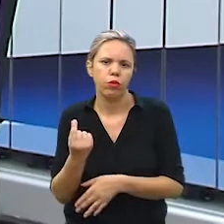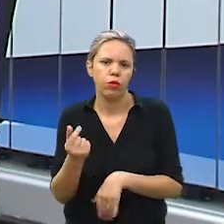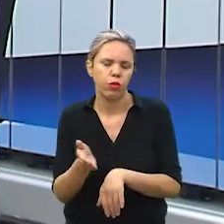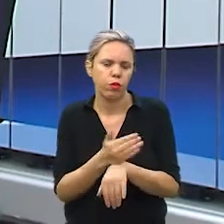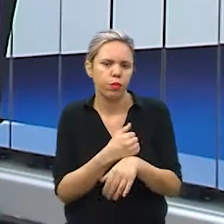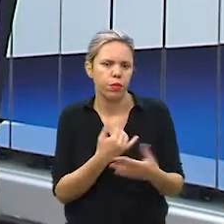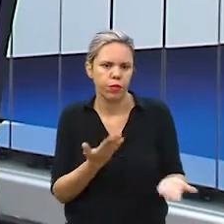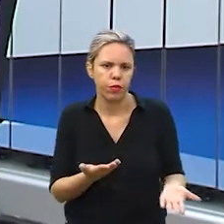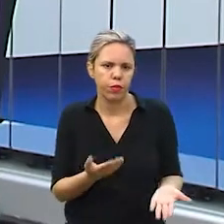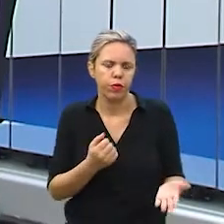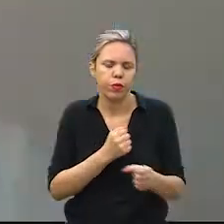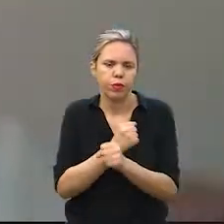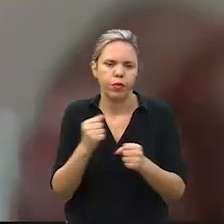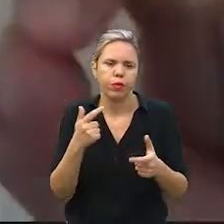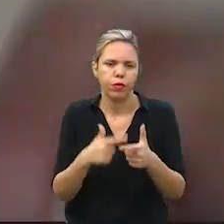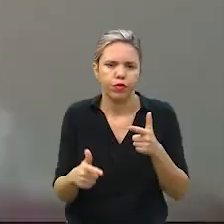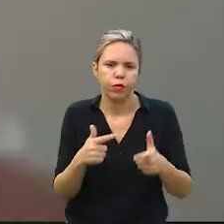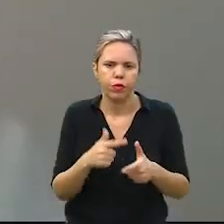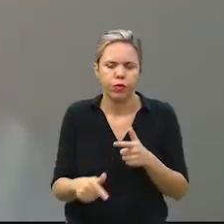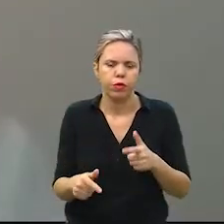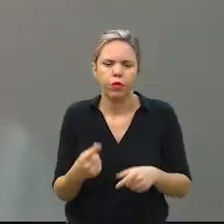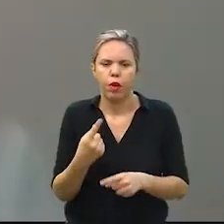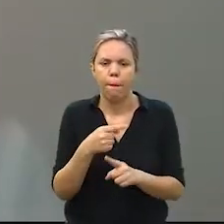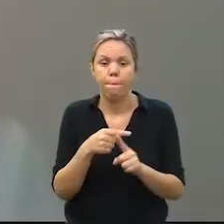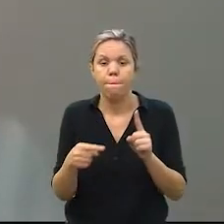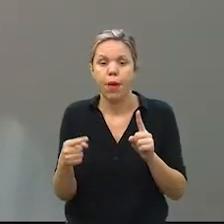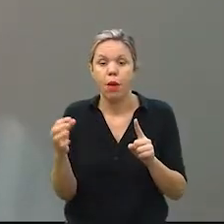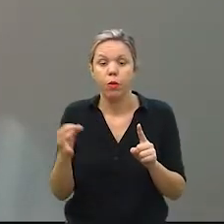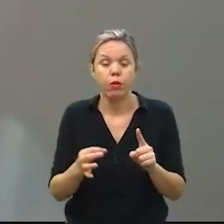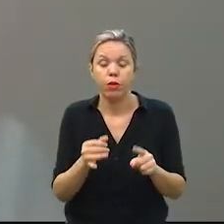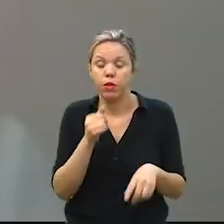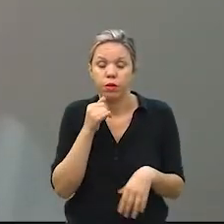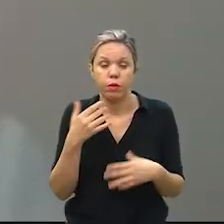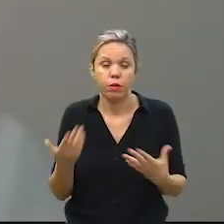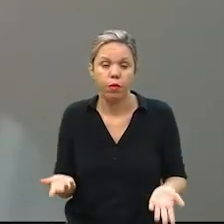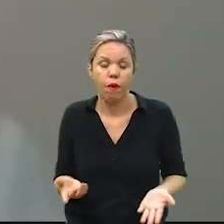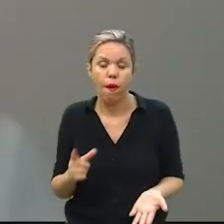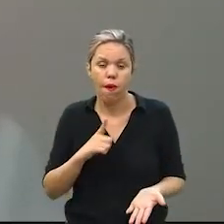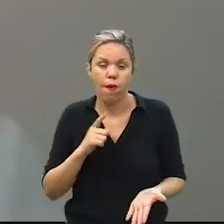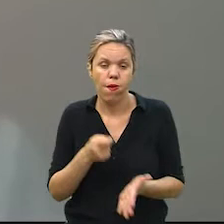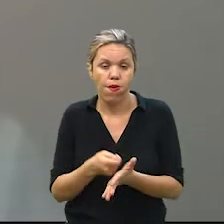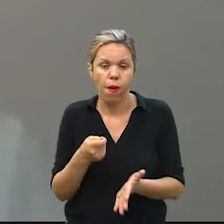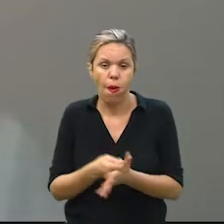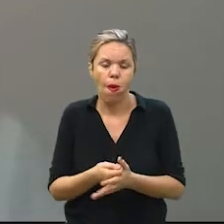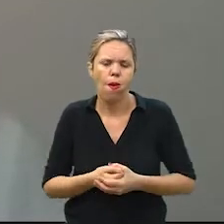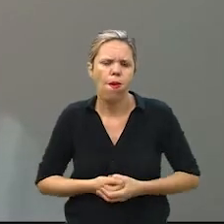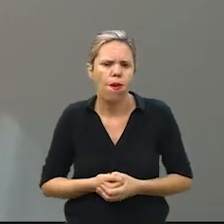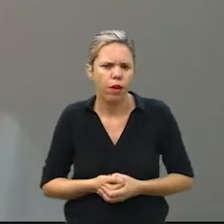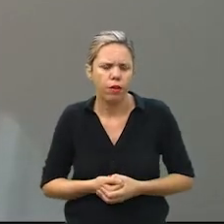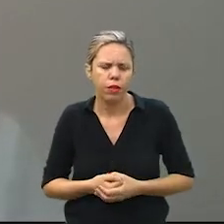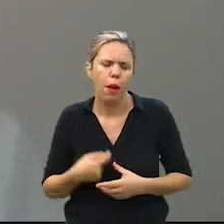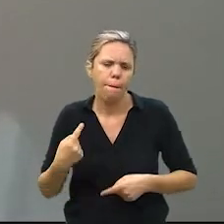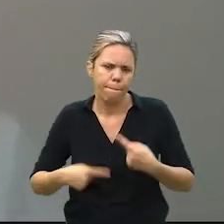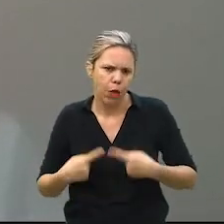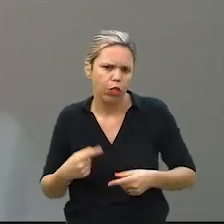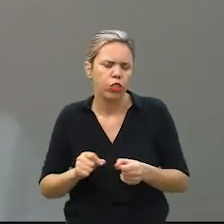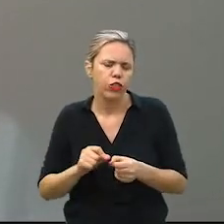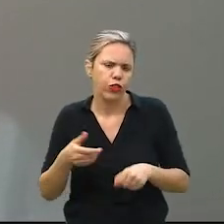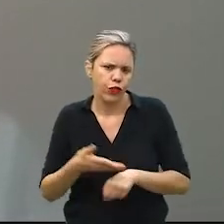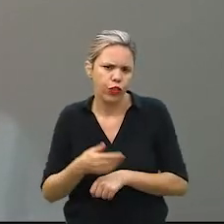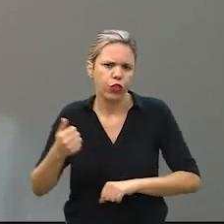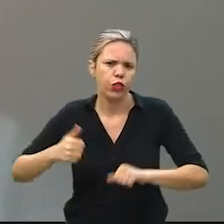anteriores, de reprovação por conta de 0,5%. E aí nós temos a obrigação política de fazer